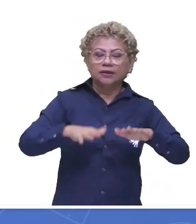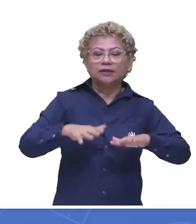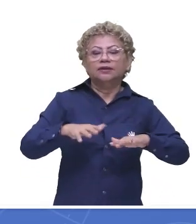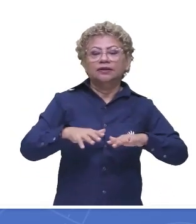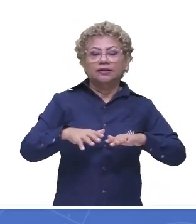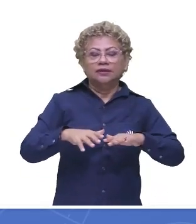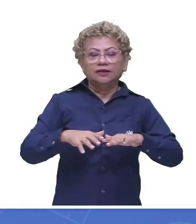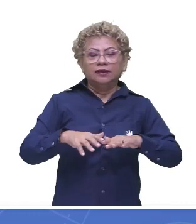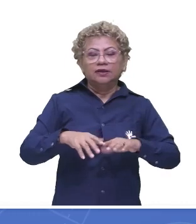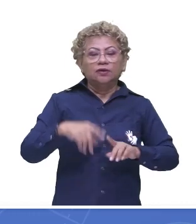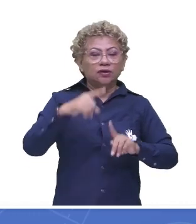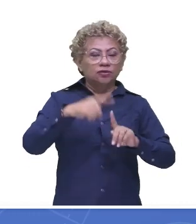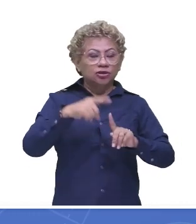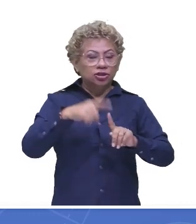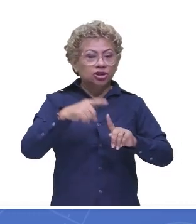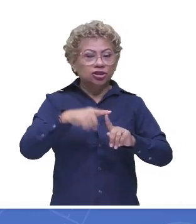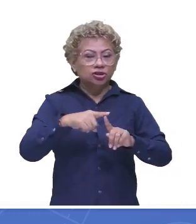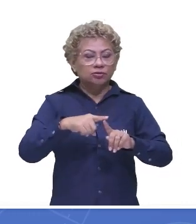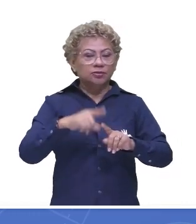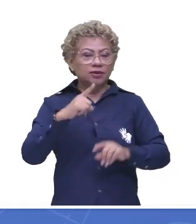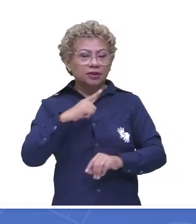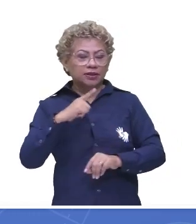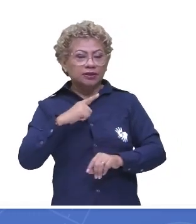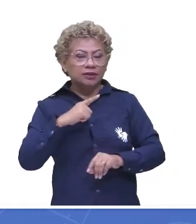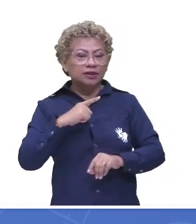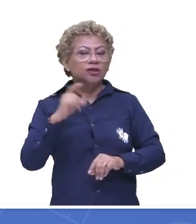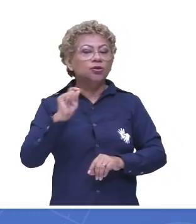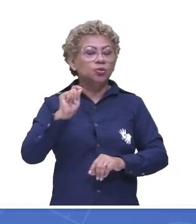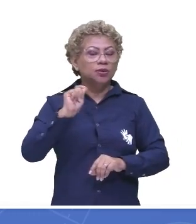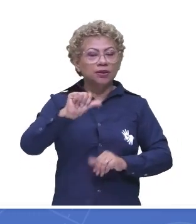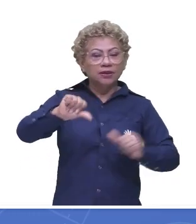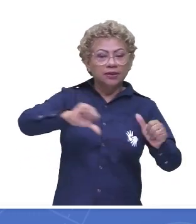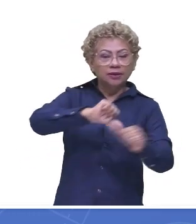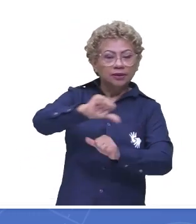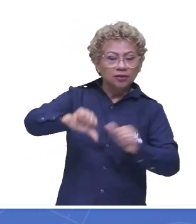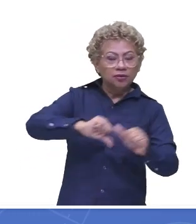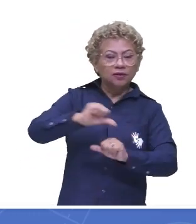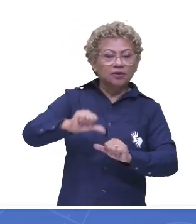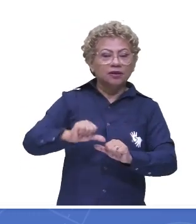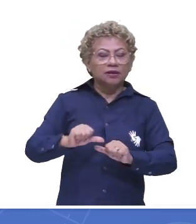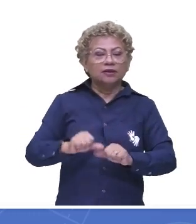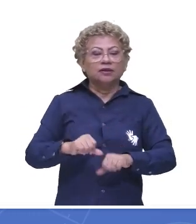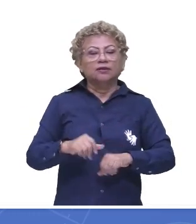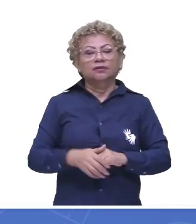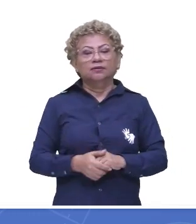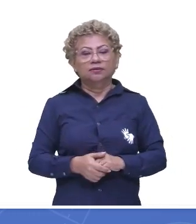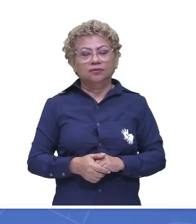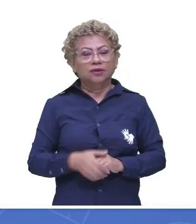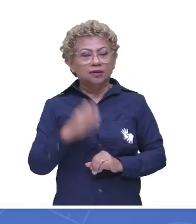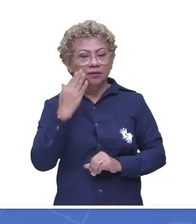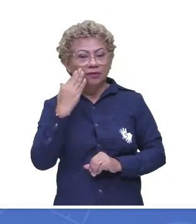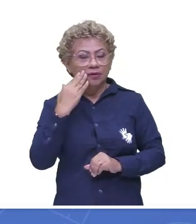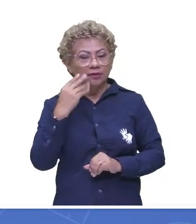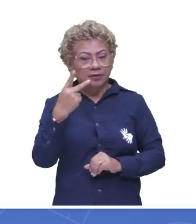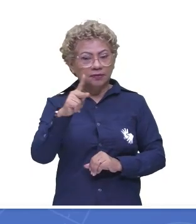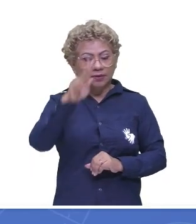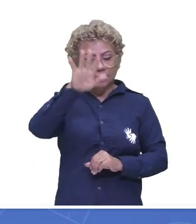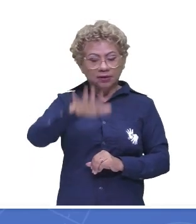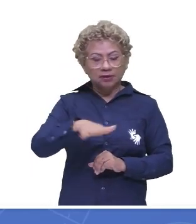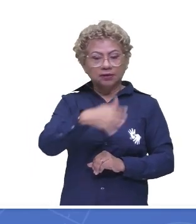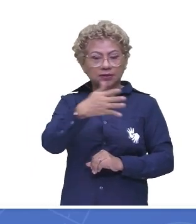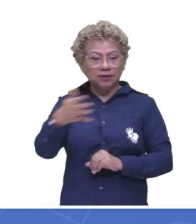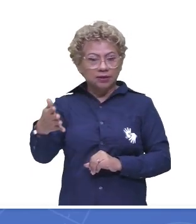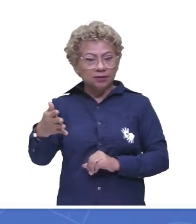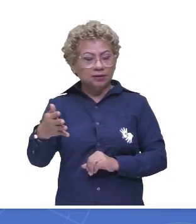depende de qual é o processo que está ocorrendo, qual é a mudança de estado físico que está ocorrendo. Nós trouxemos aí uma tabela